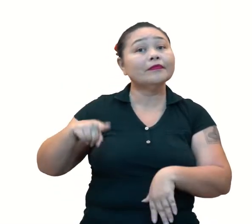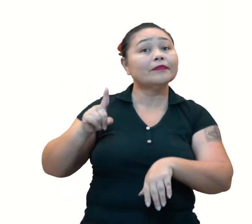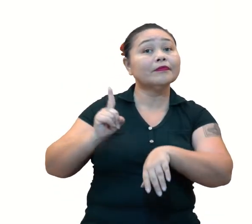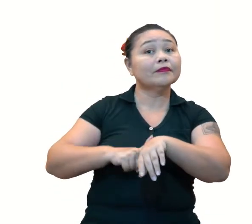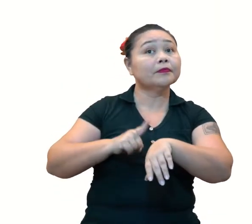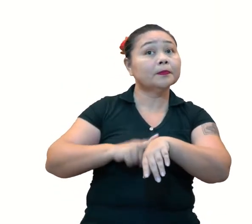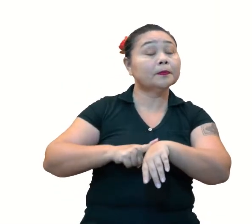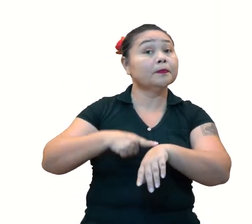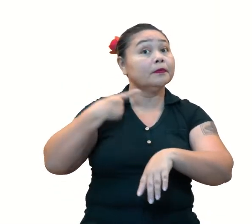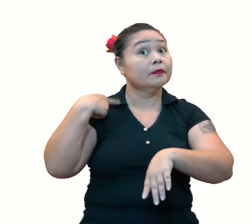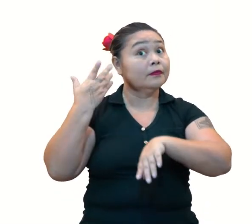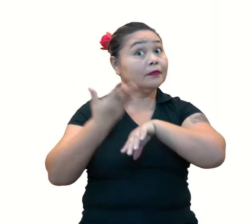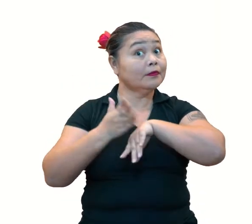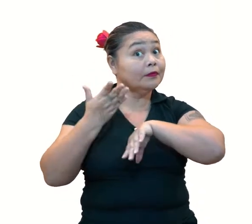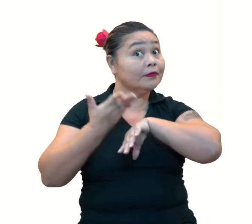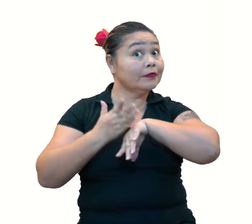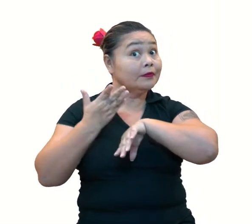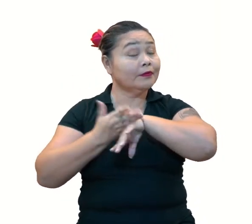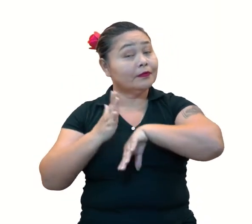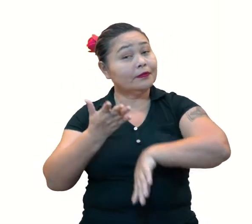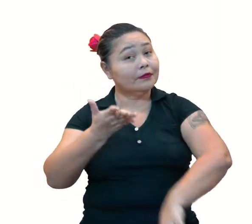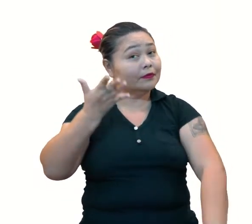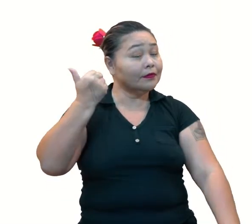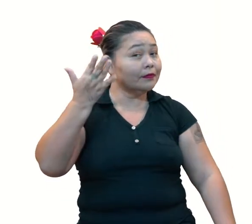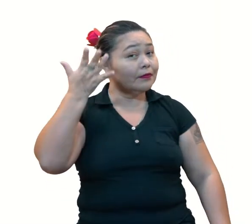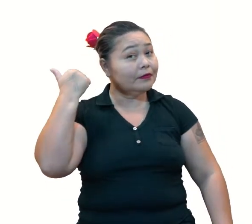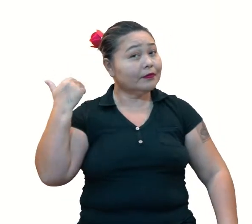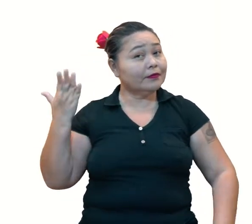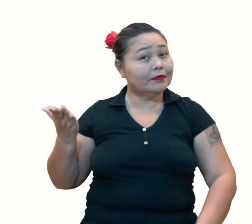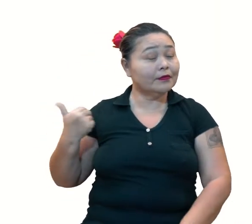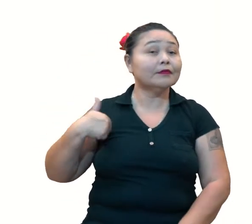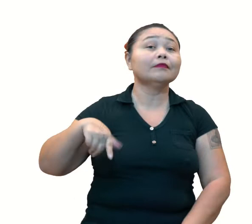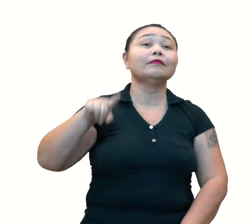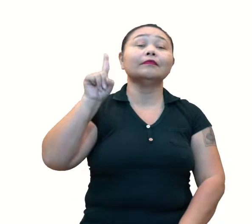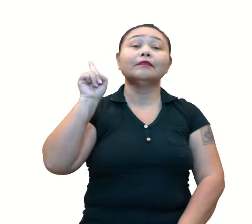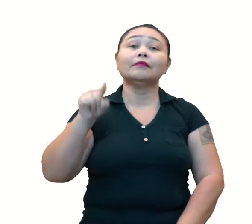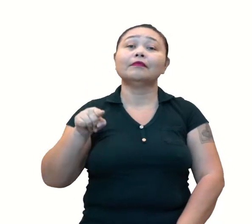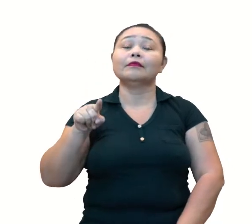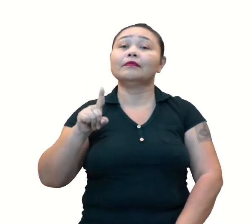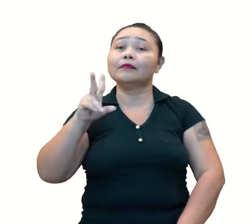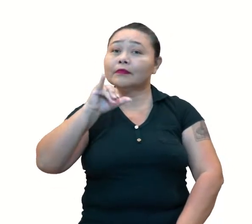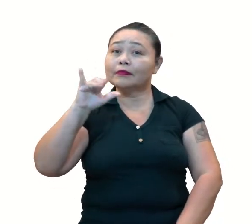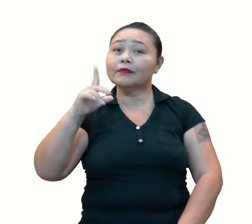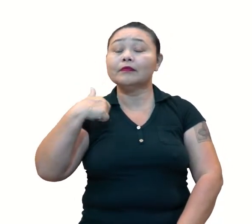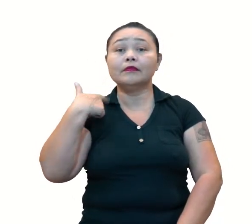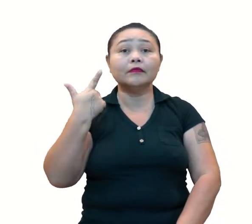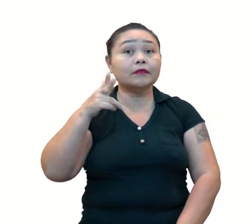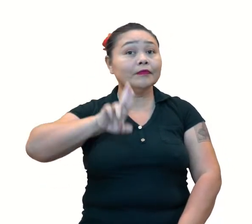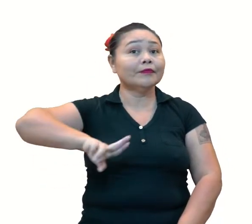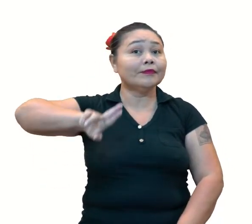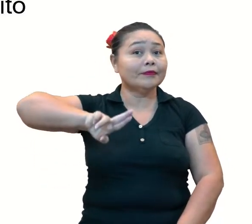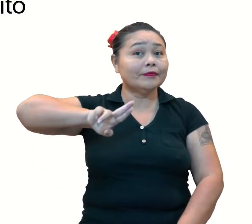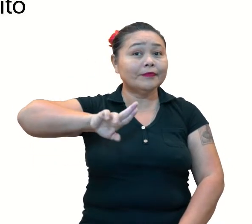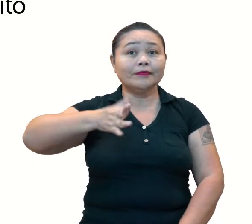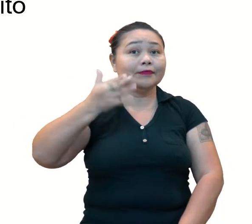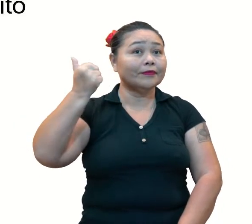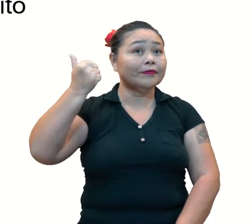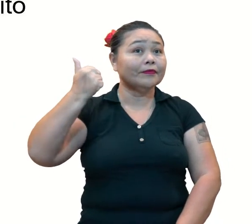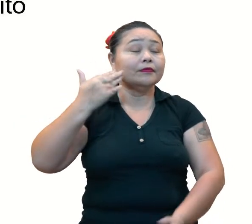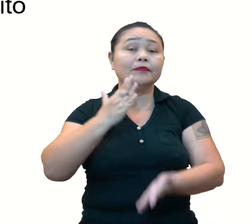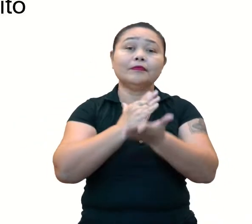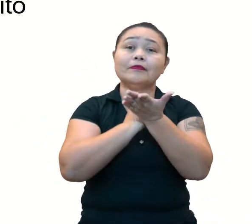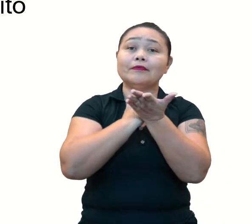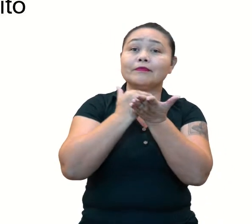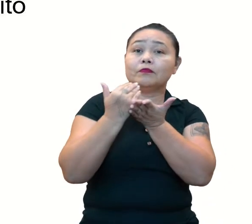de praticar. Vem junto com o Cascão, porque a gente vai para as aplicações. Vamos lá, começamos